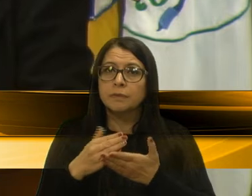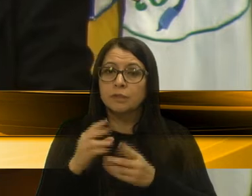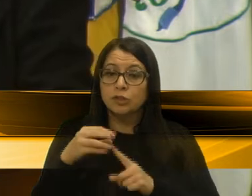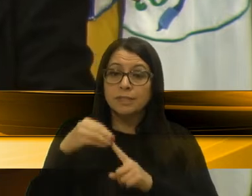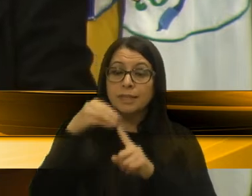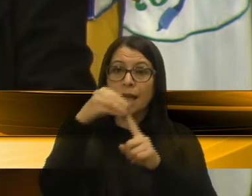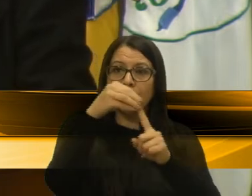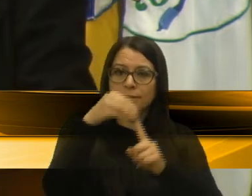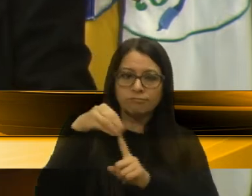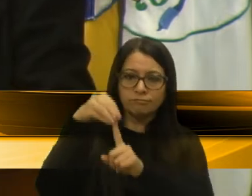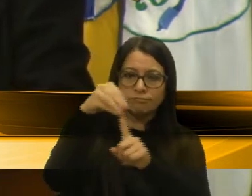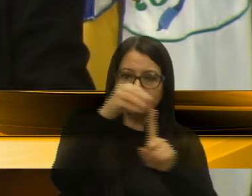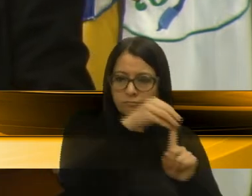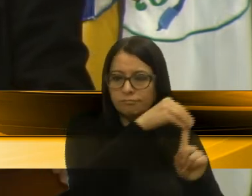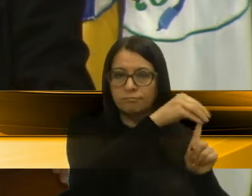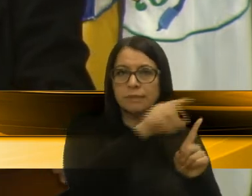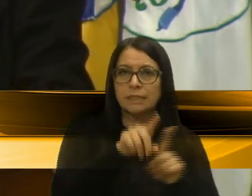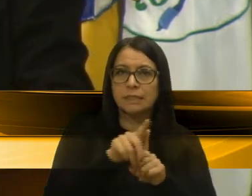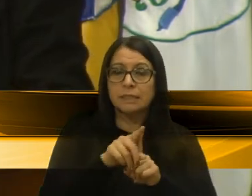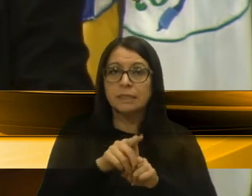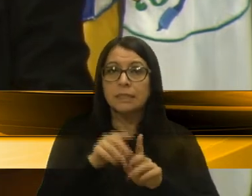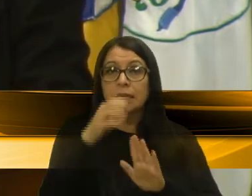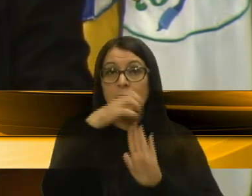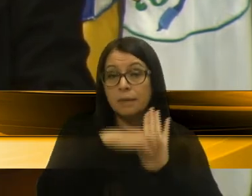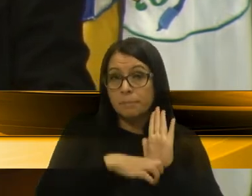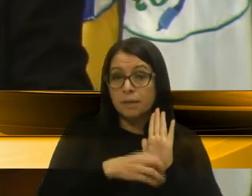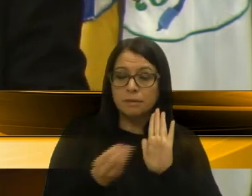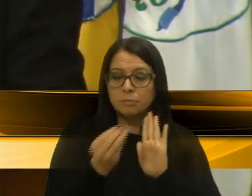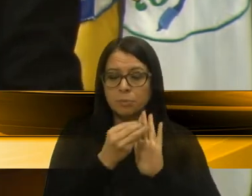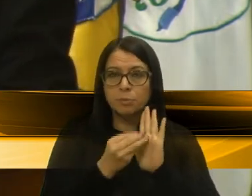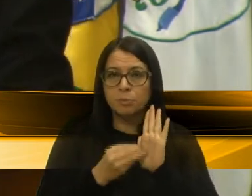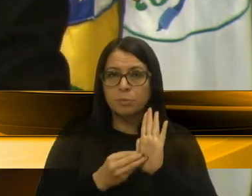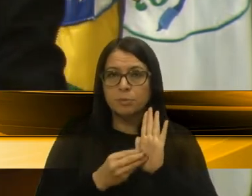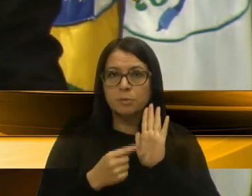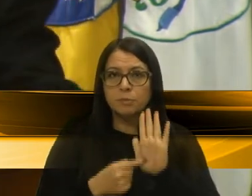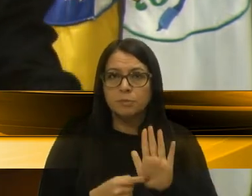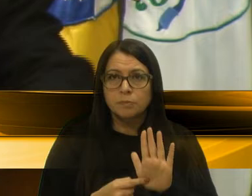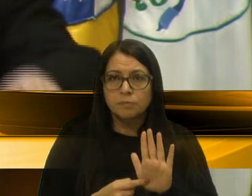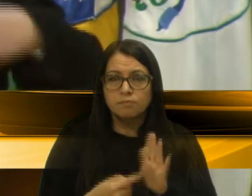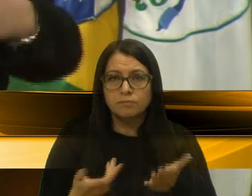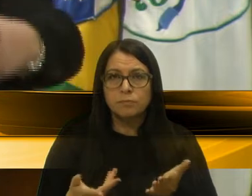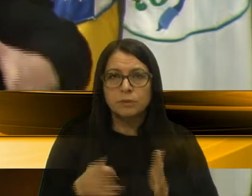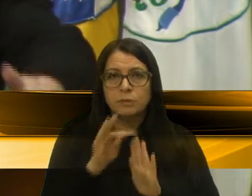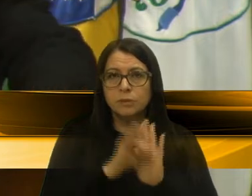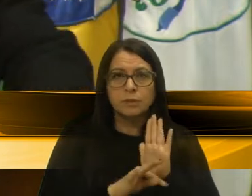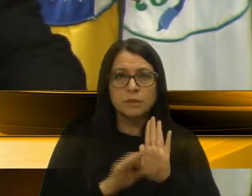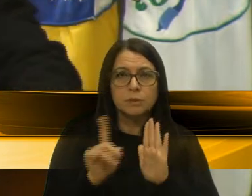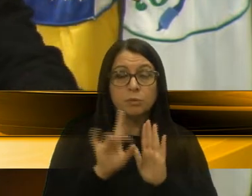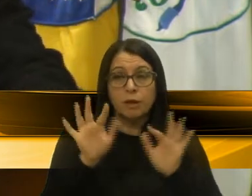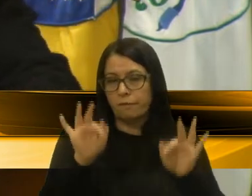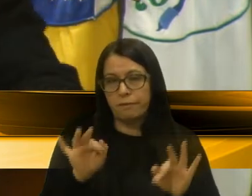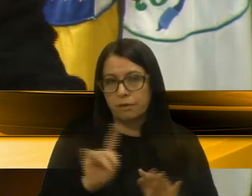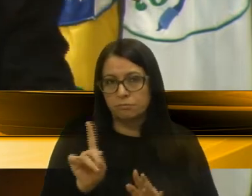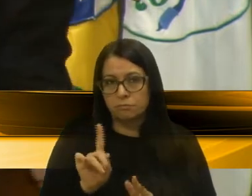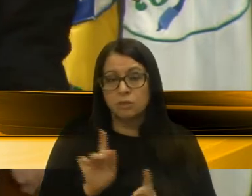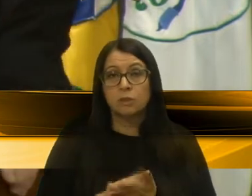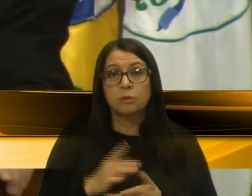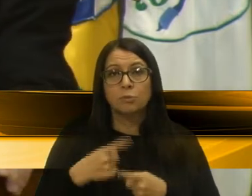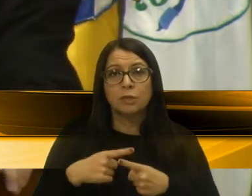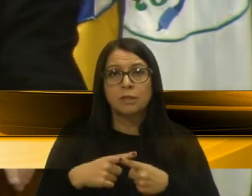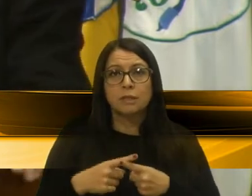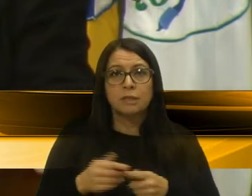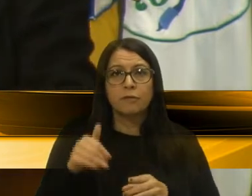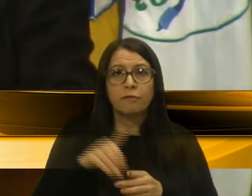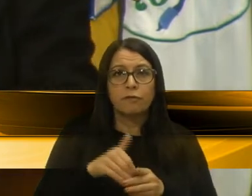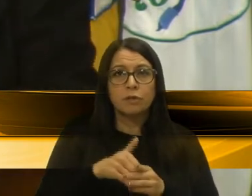destaques, né? E as emendas que foram apresentadas, né? Então, o texto ainda não está finalizado, porque tem que ser